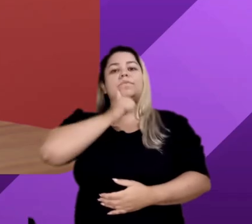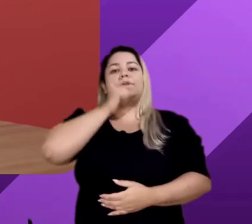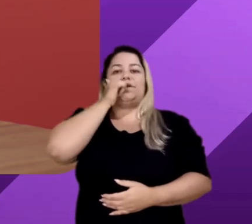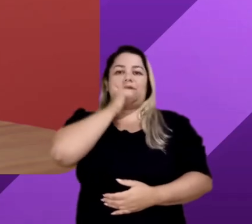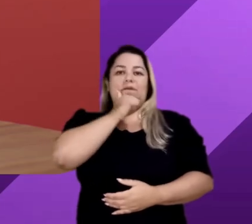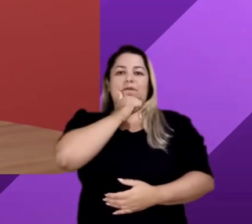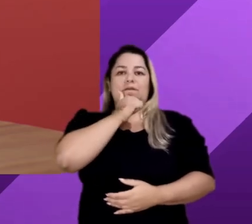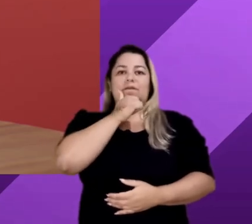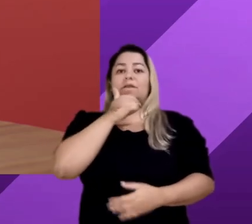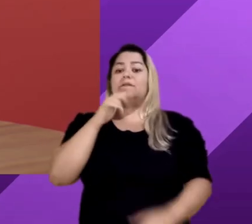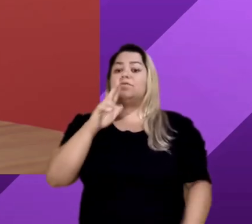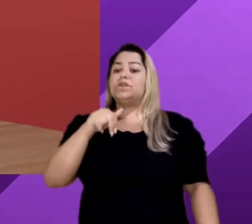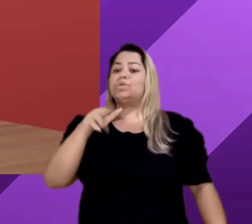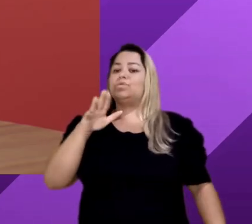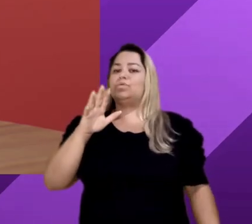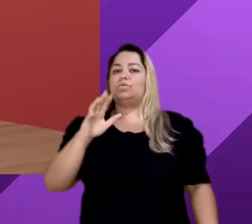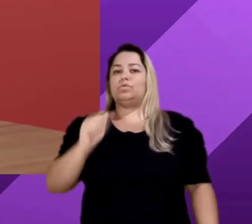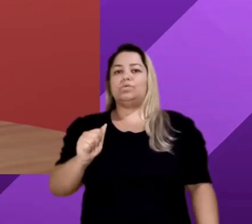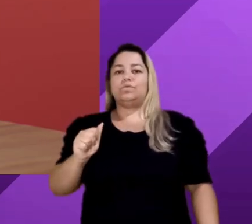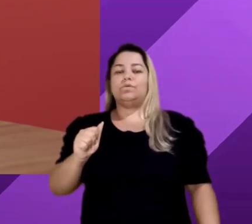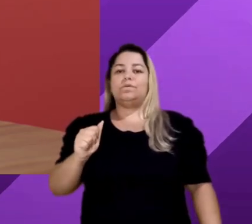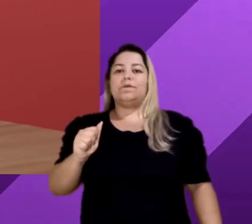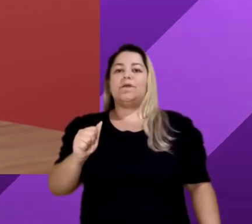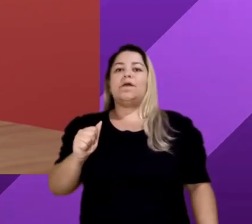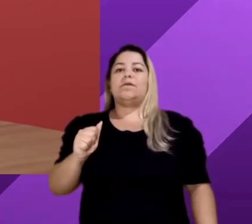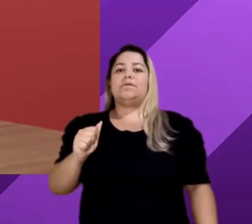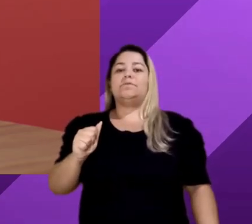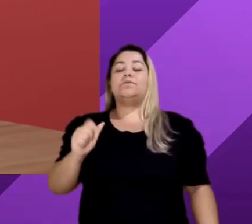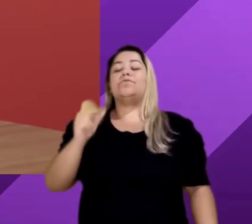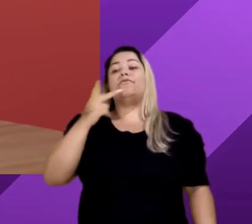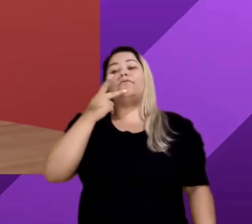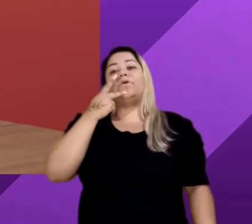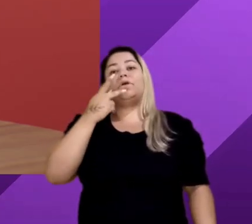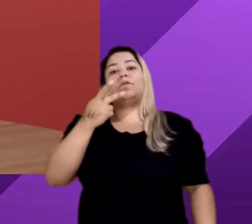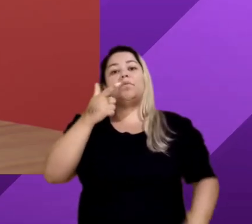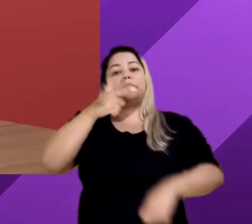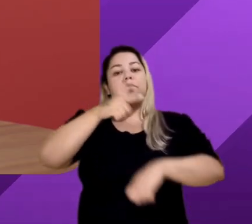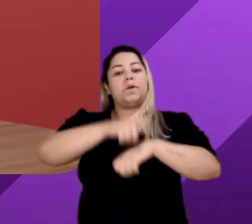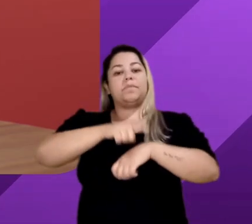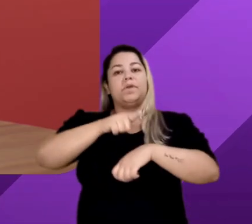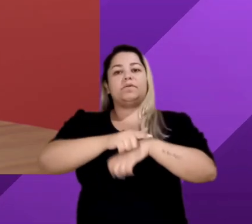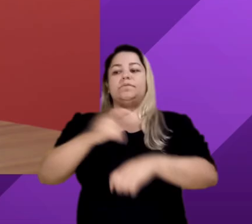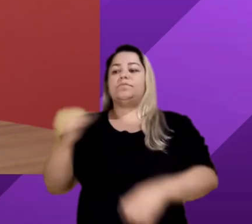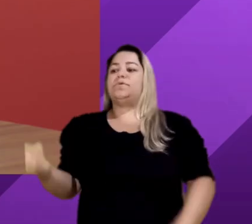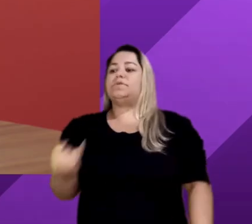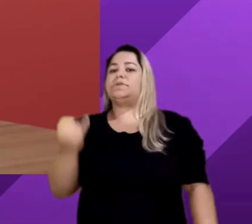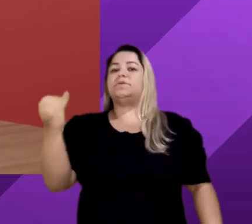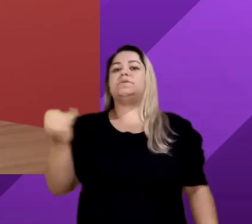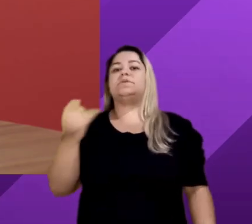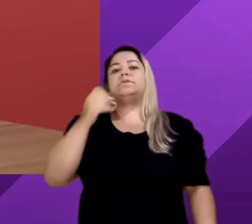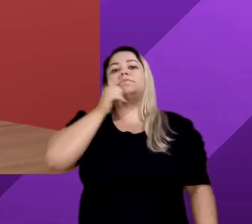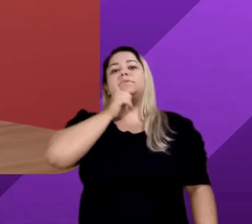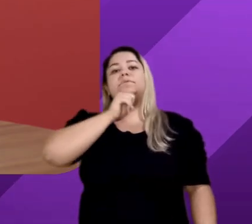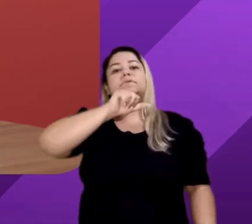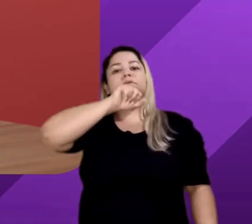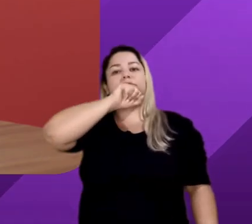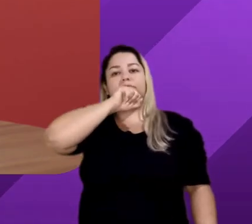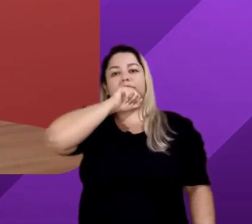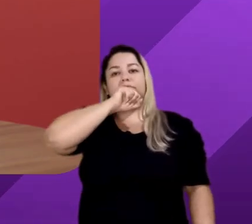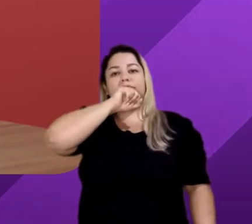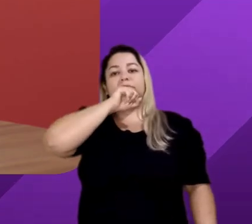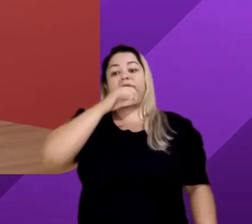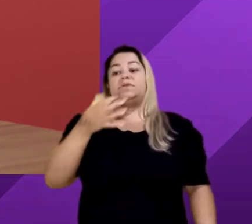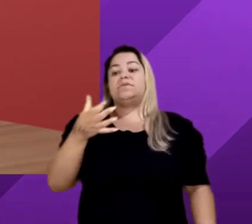gosto de deixar de falar sobre o papel da minha mãe. Então, eu lembro que eu tinha uns 6, 7